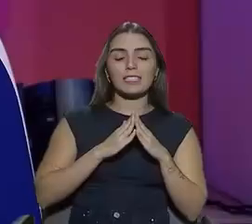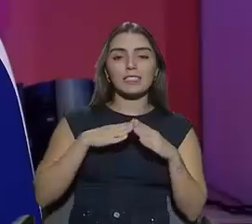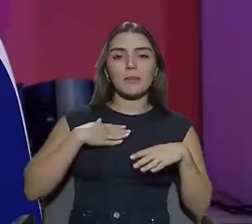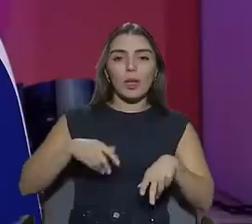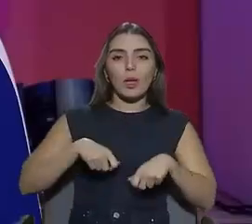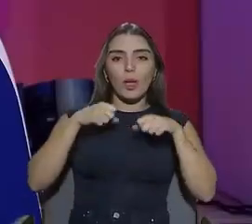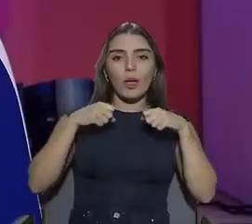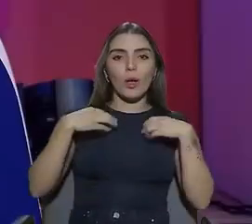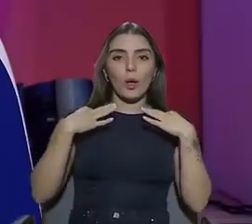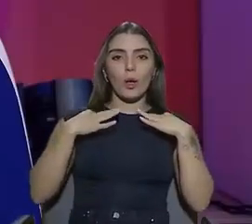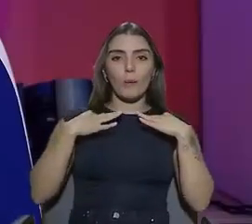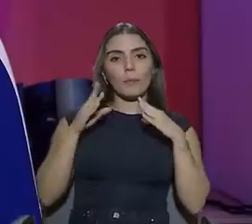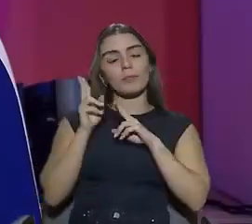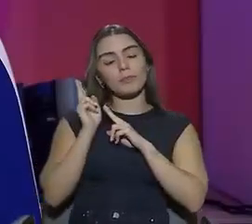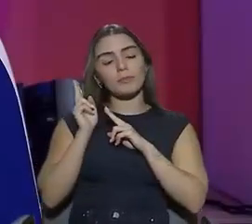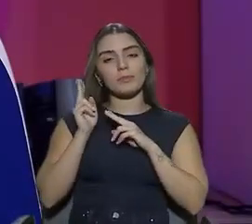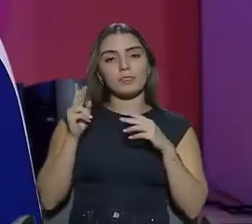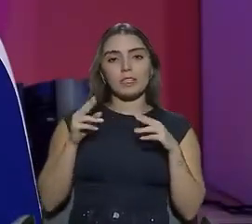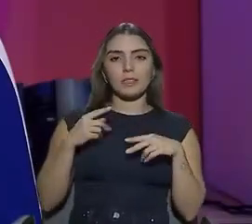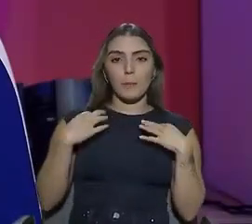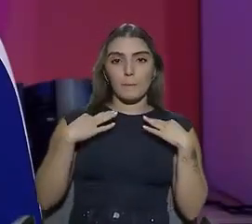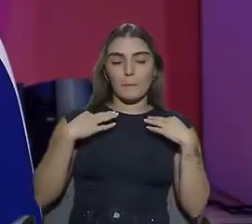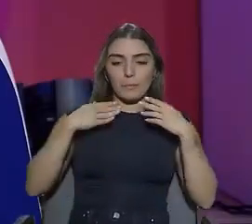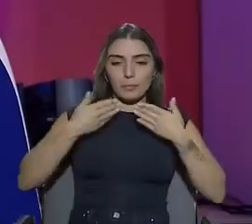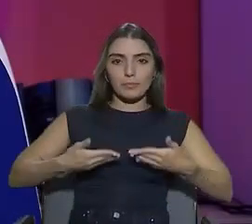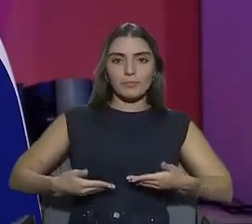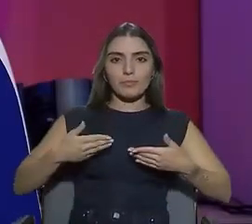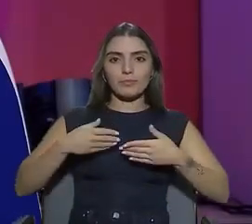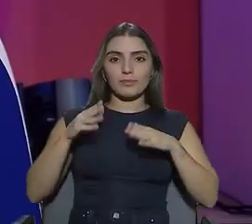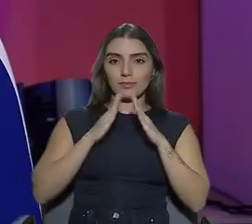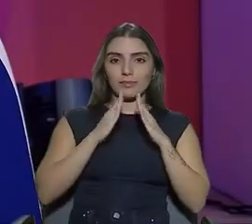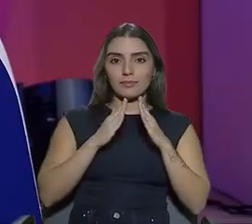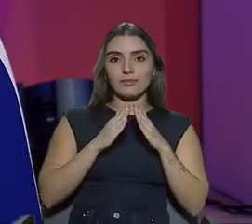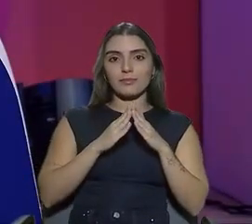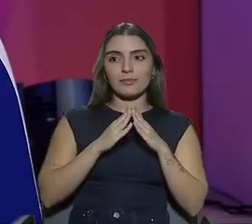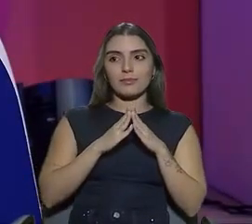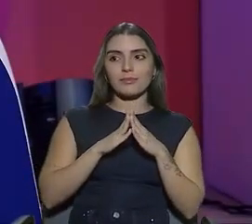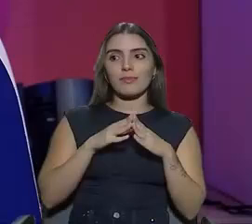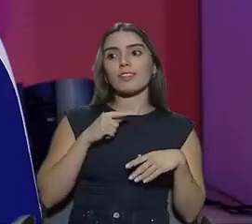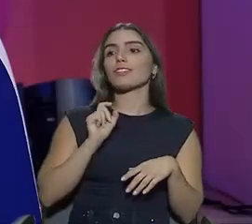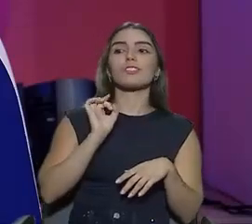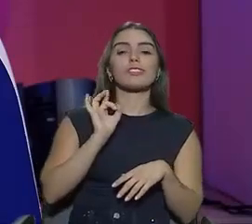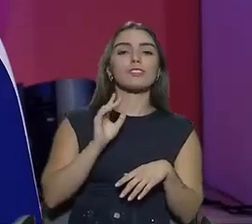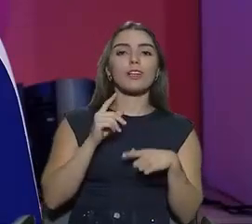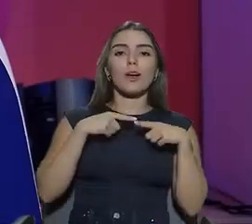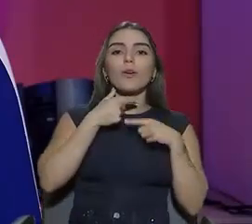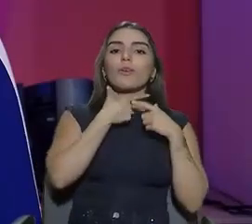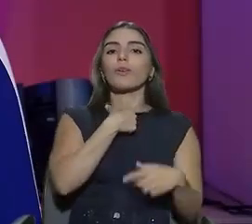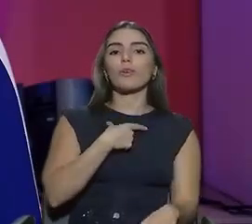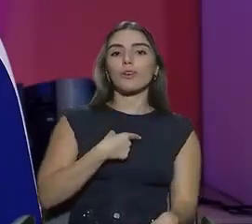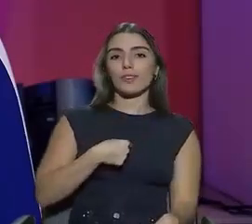uma blusa, assim, essas blusinhas de dentro de casa, de algodão. Vou deixar aqui um colazinho, porque vai que, né? Eu boto